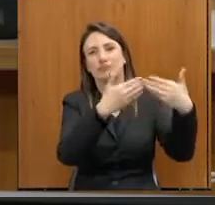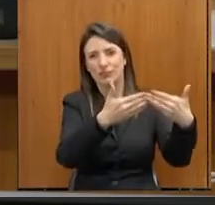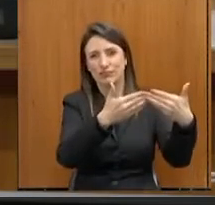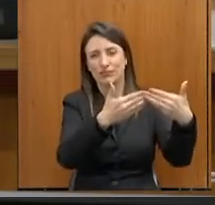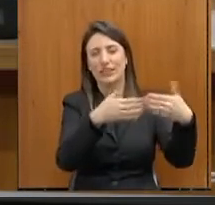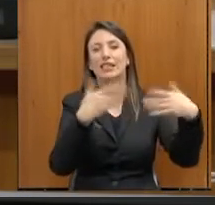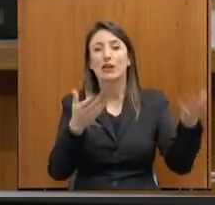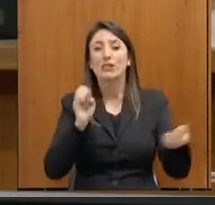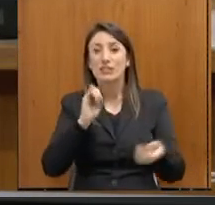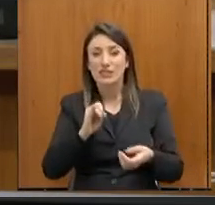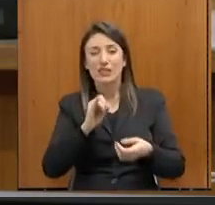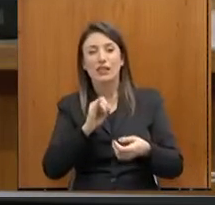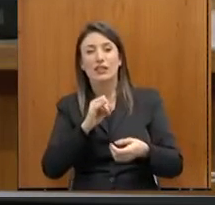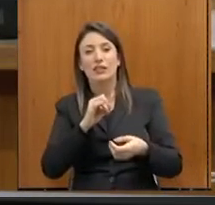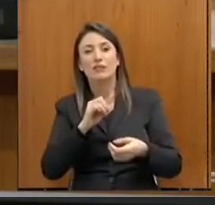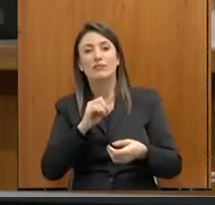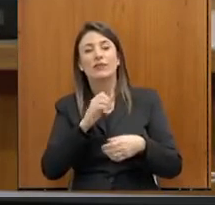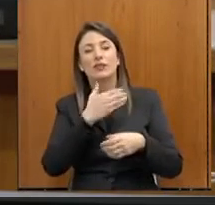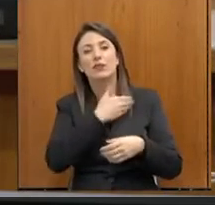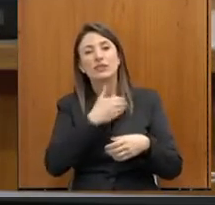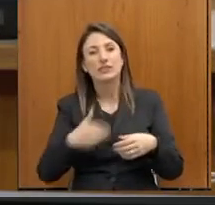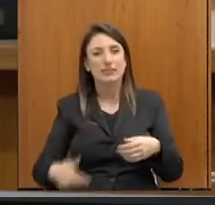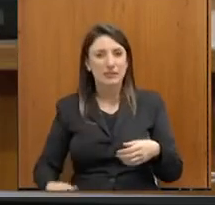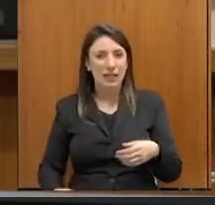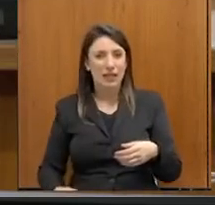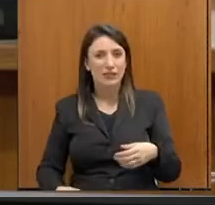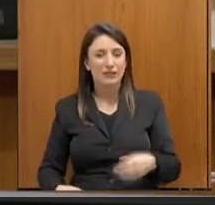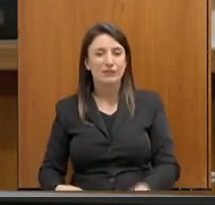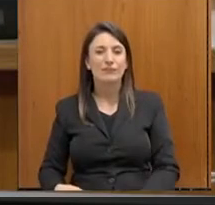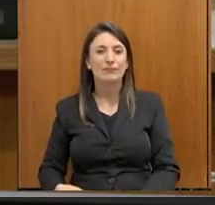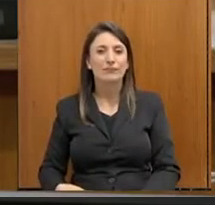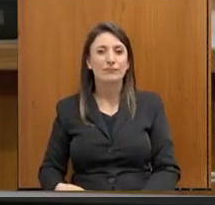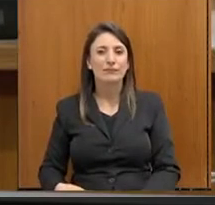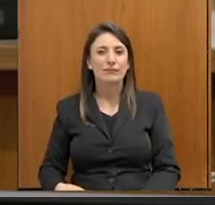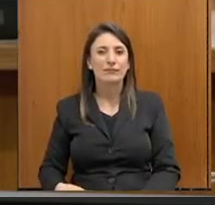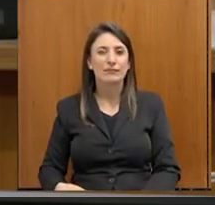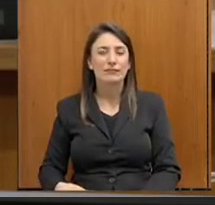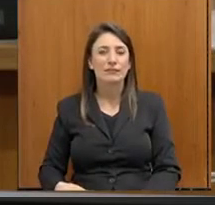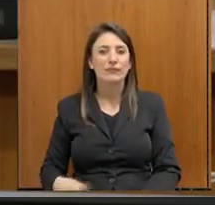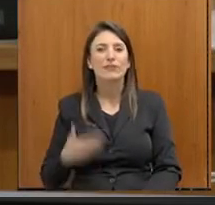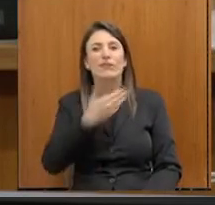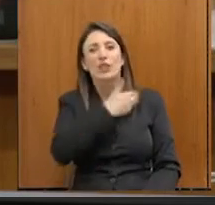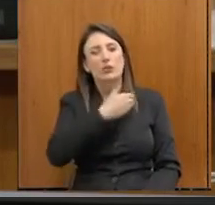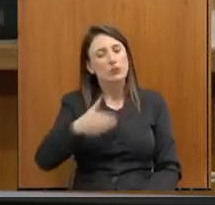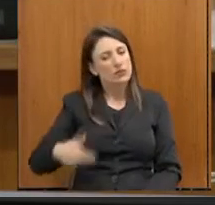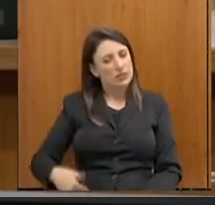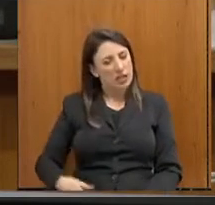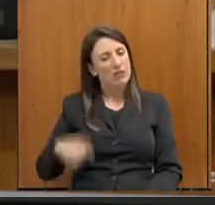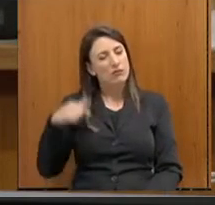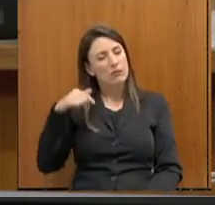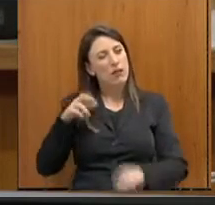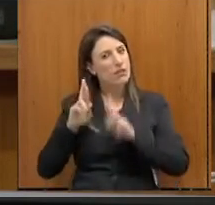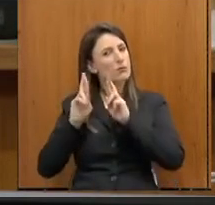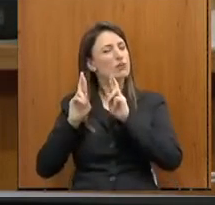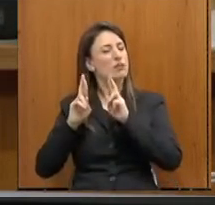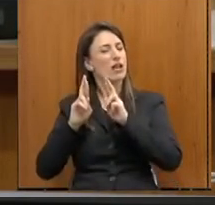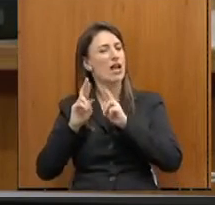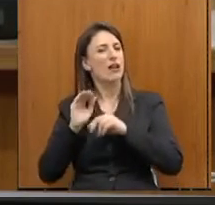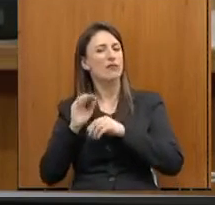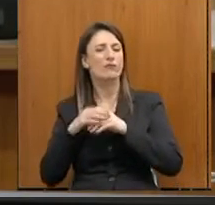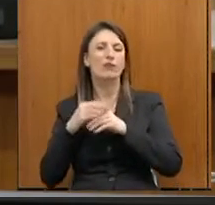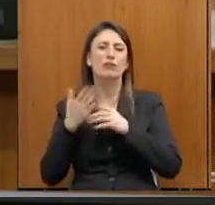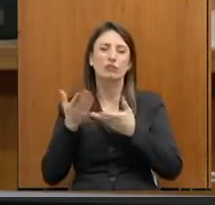diz né é o detentor daquela do Poder de dizer o sim ou não para aquela operação